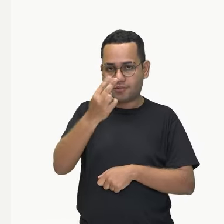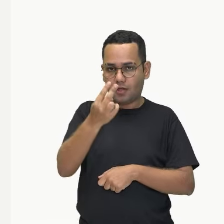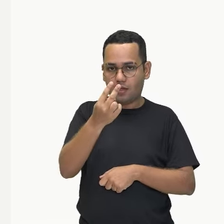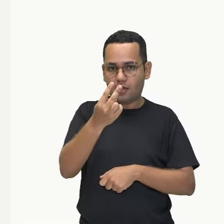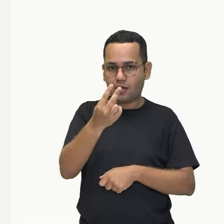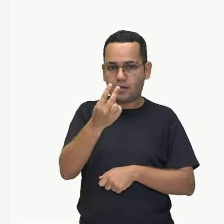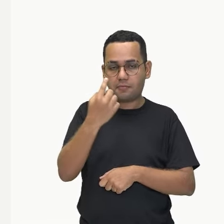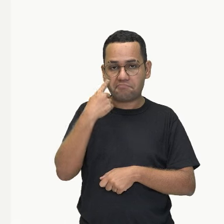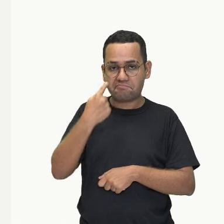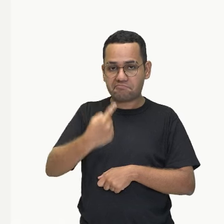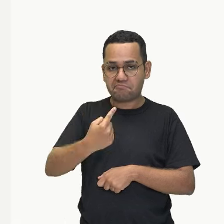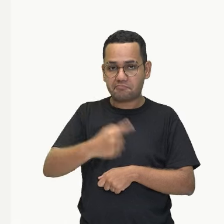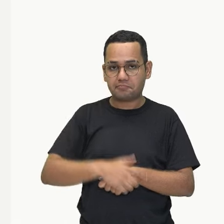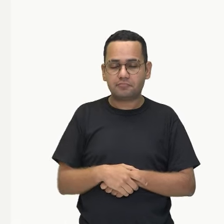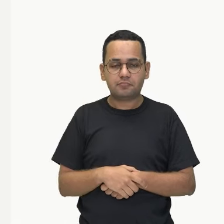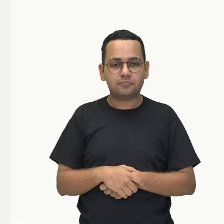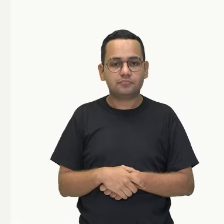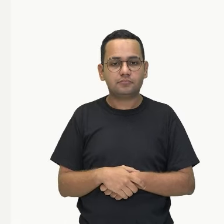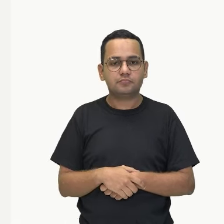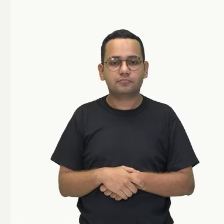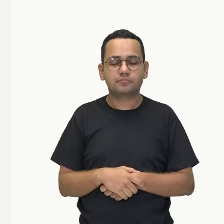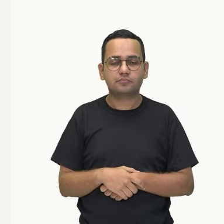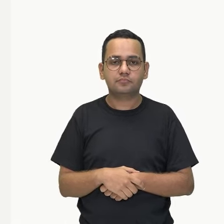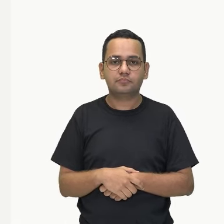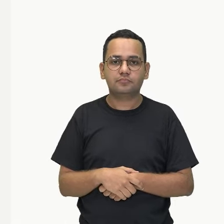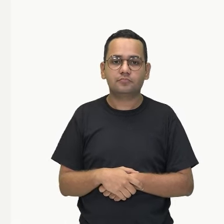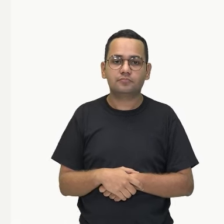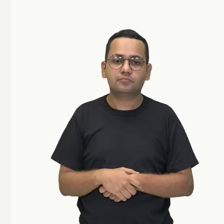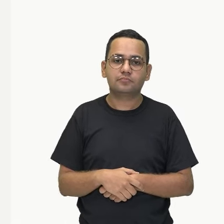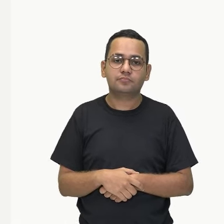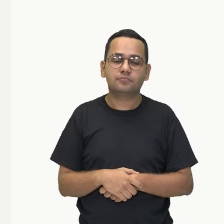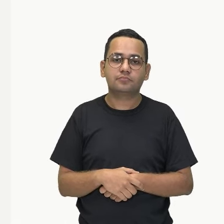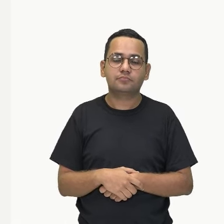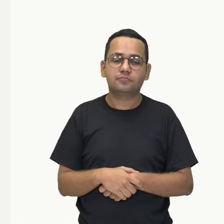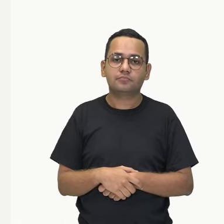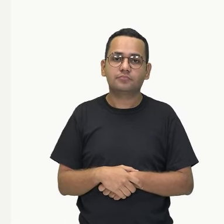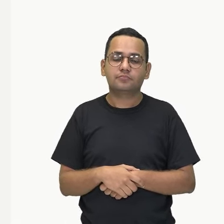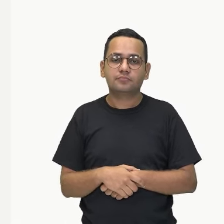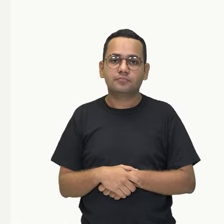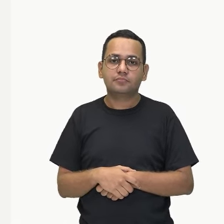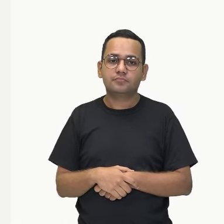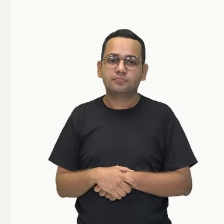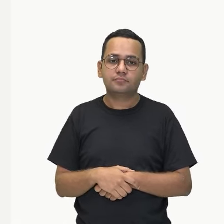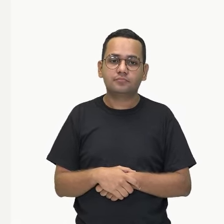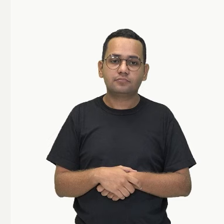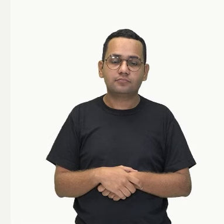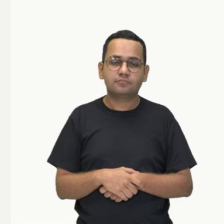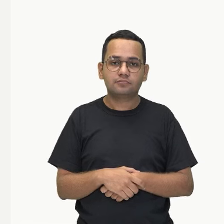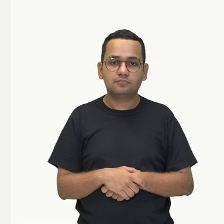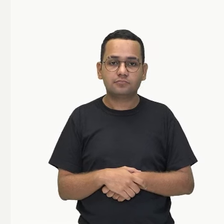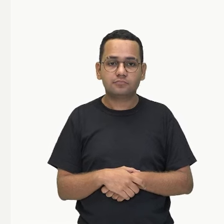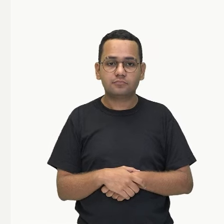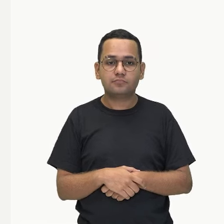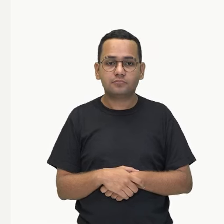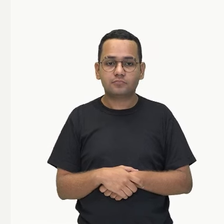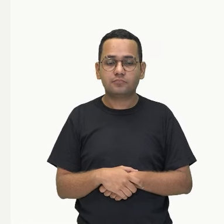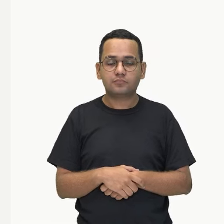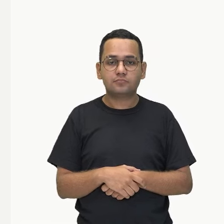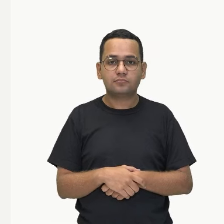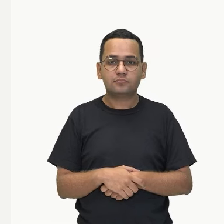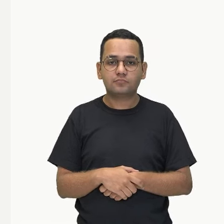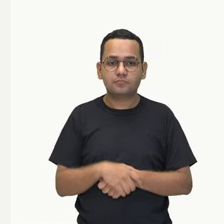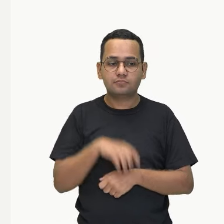mesmo expoente, que aqui no nosso caso é o 2. Então, tanto o primeiro termo como o segundo, eles